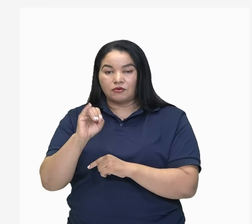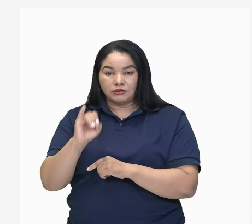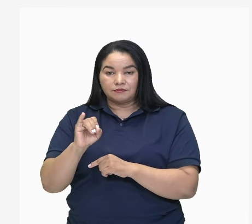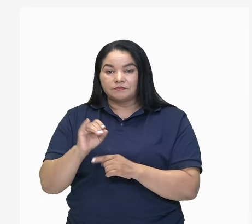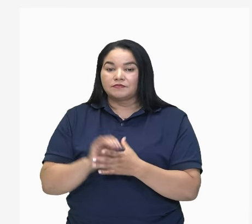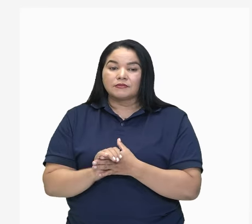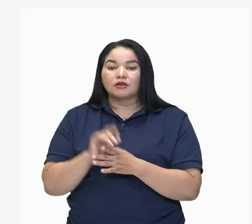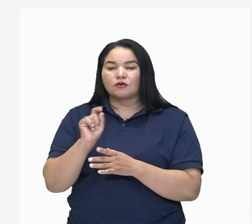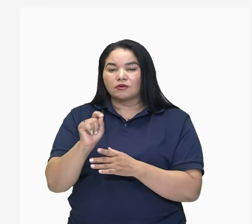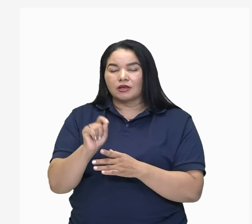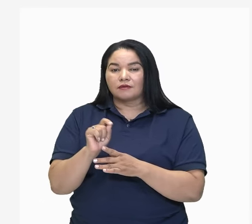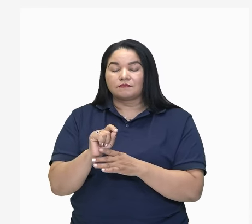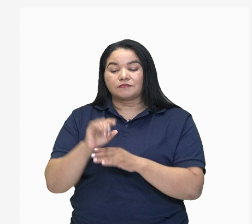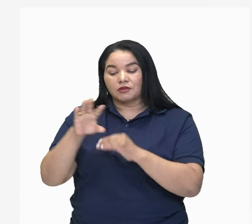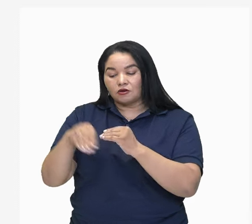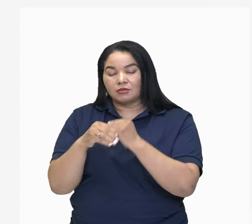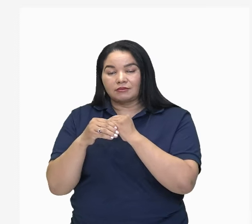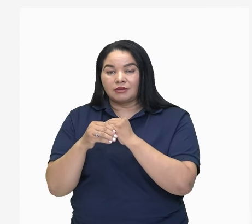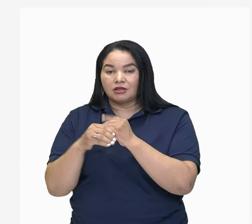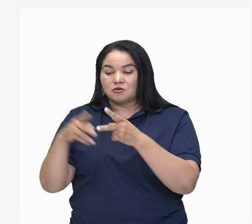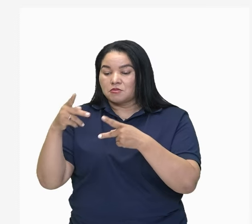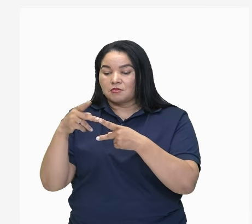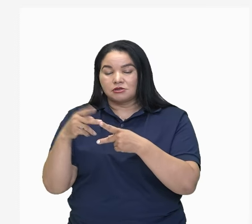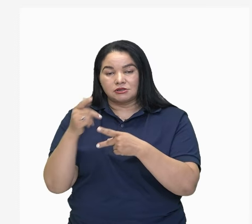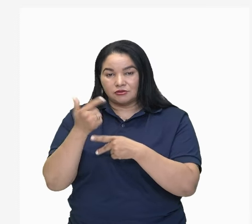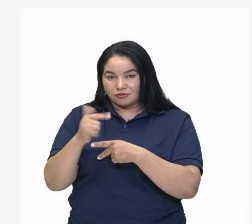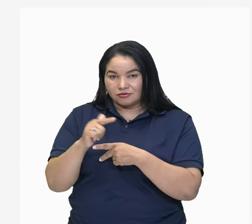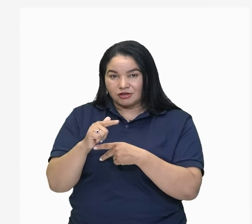que é o complemento com preposição. Os dois têm que